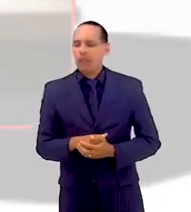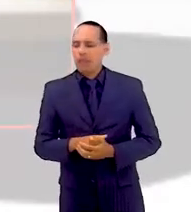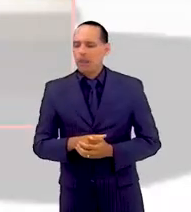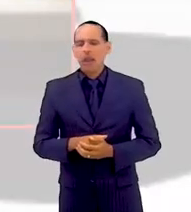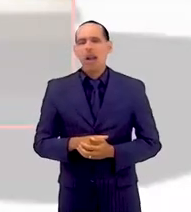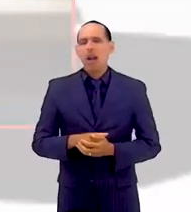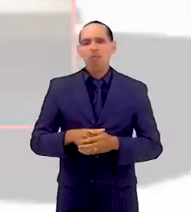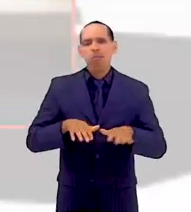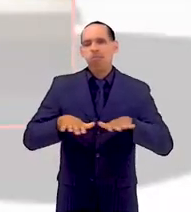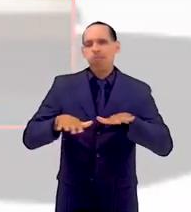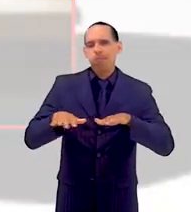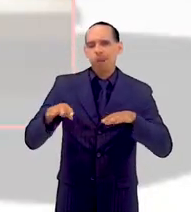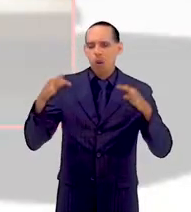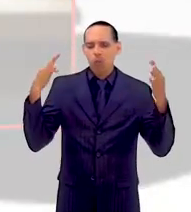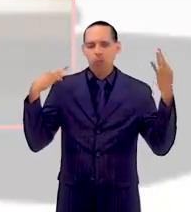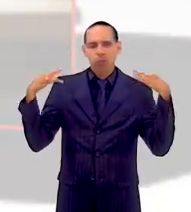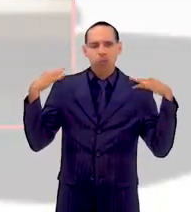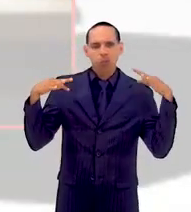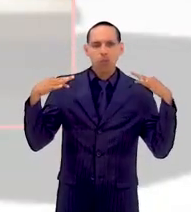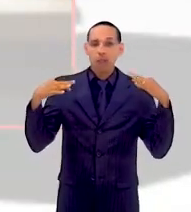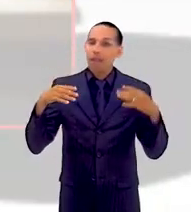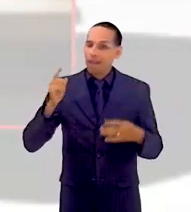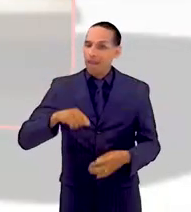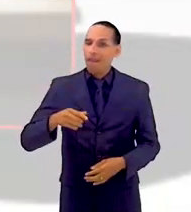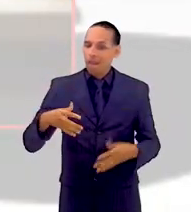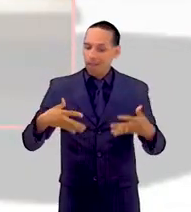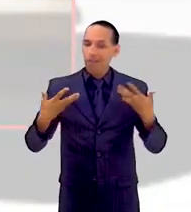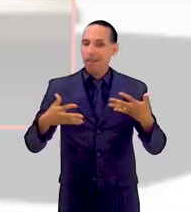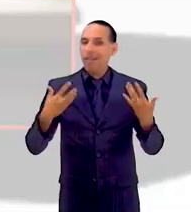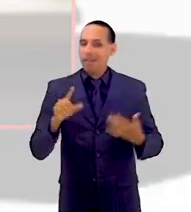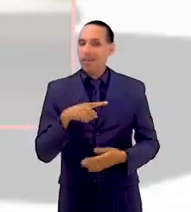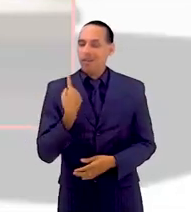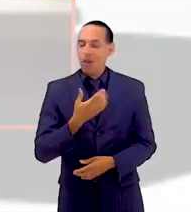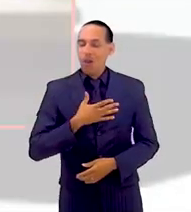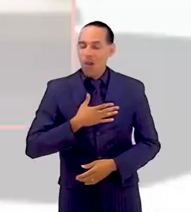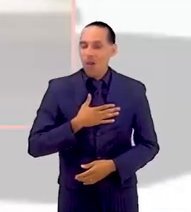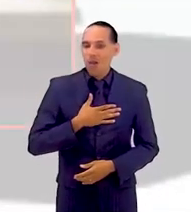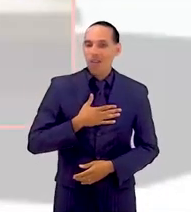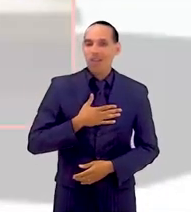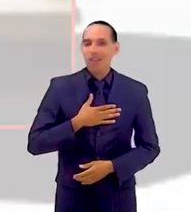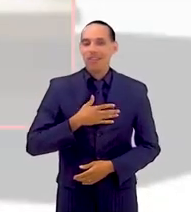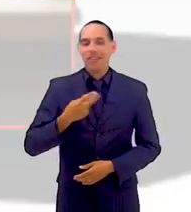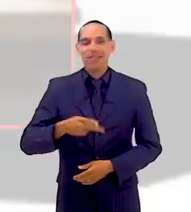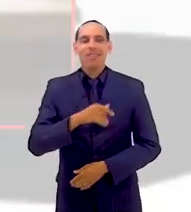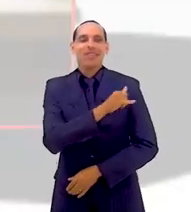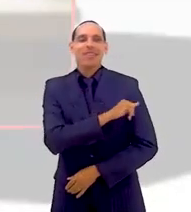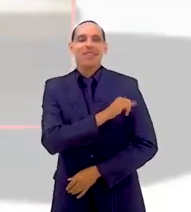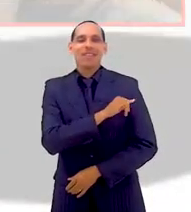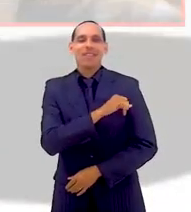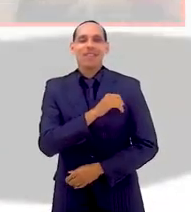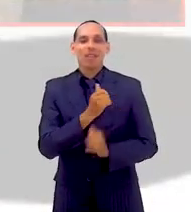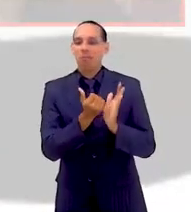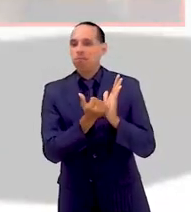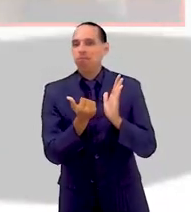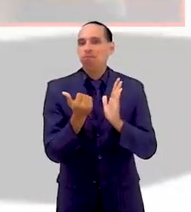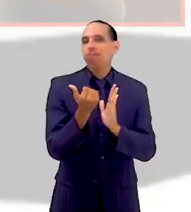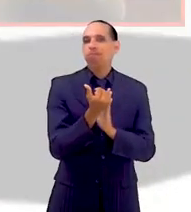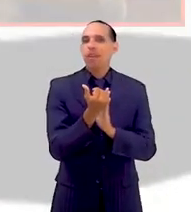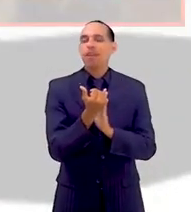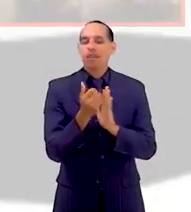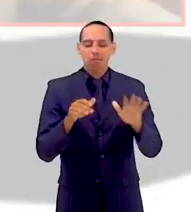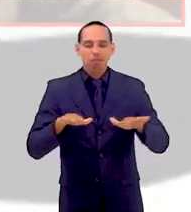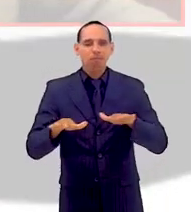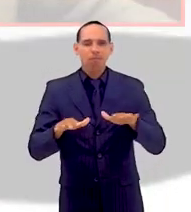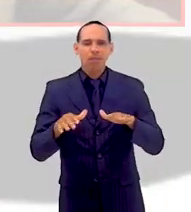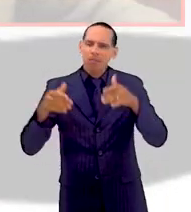movimento turístico do Rio de Janeiro, que é uma grata alegria para todos nós, cariocas e fluminenses, ele está em alta. Eu queria que você contasse